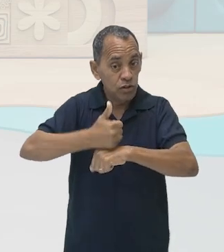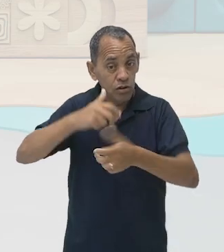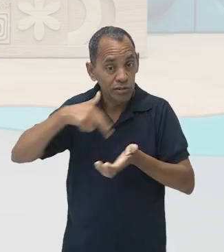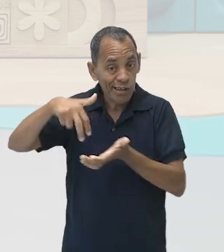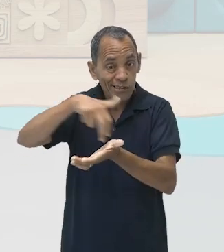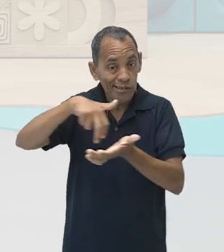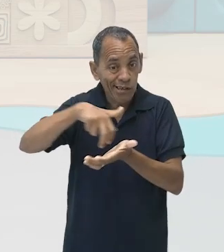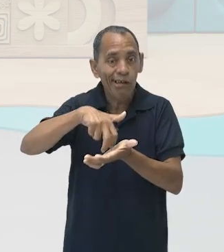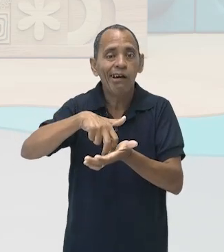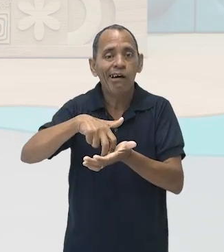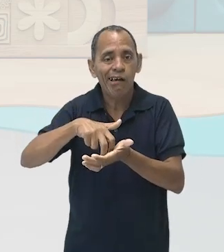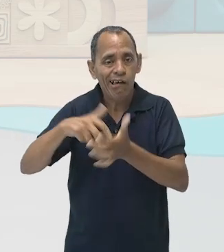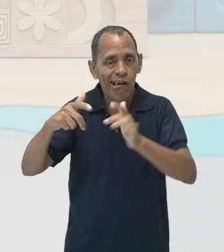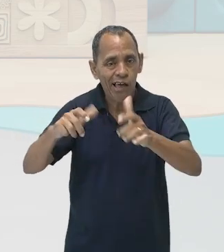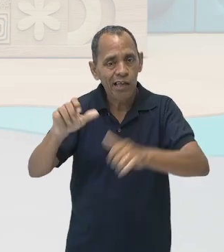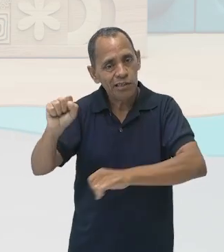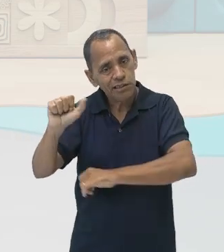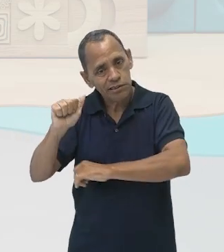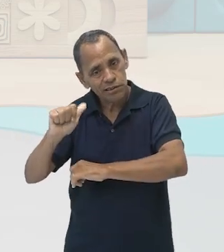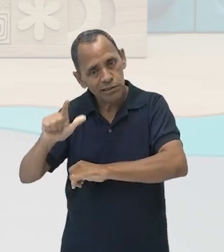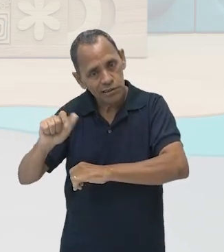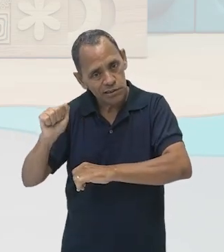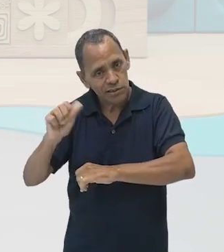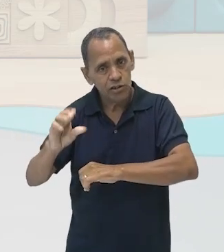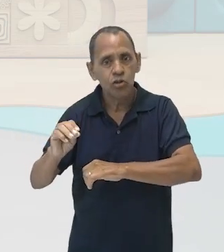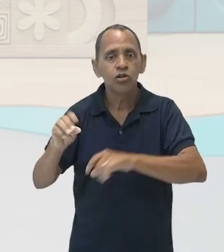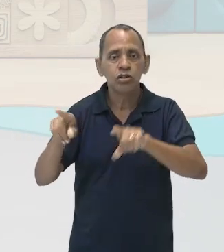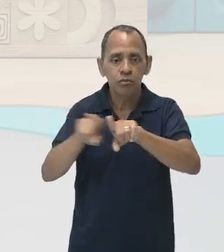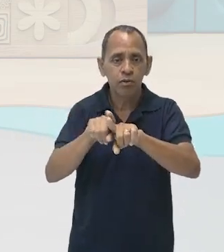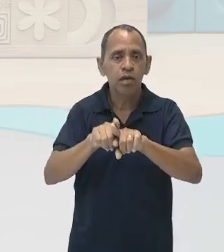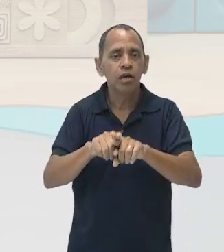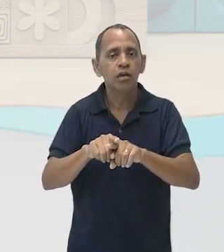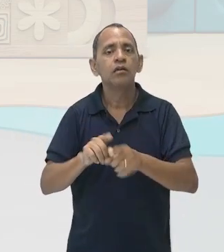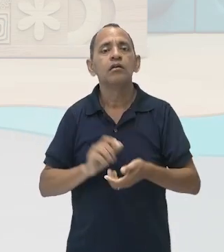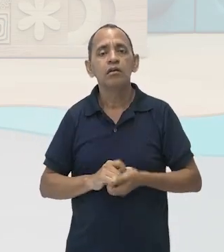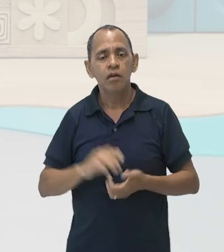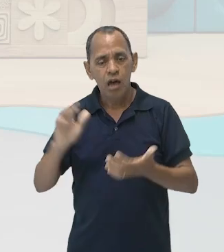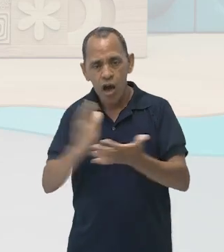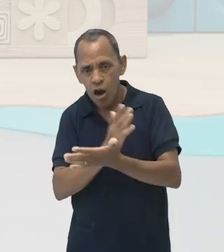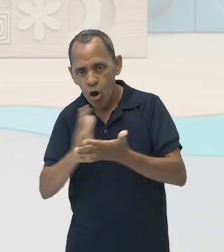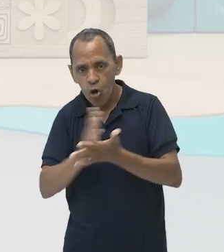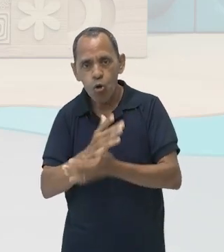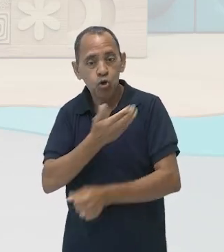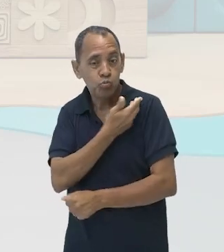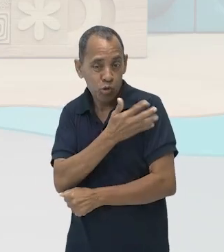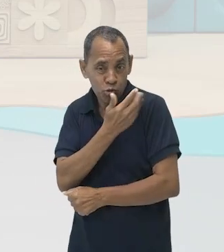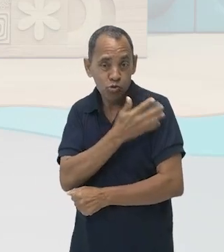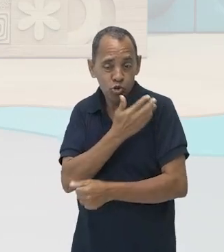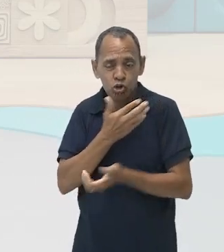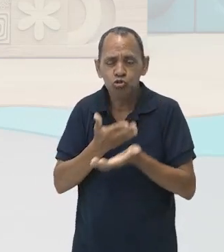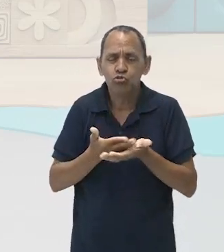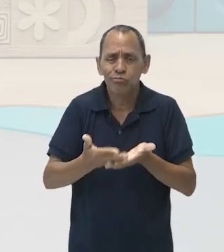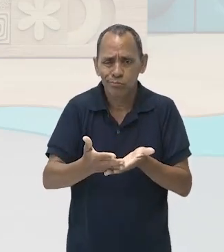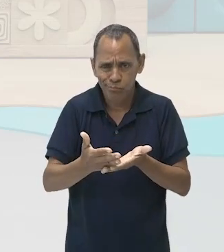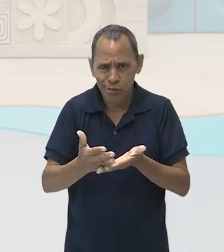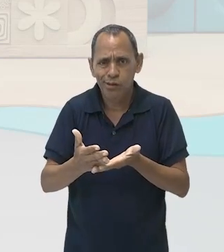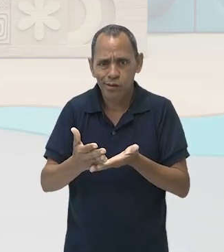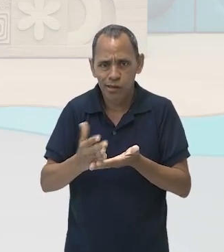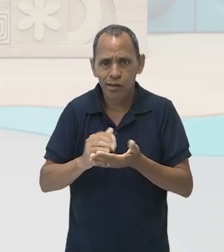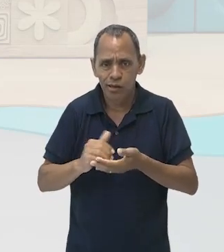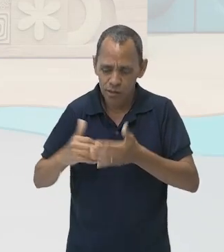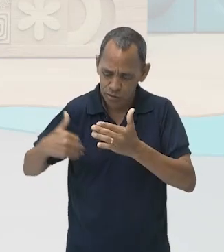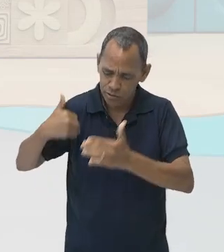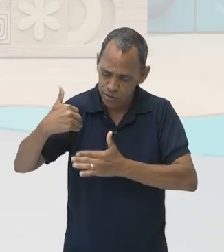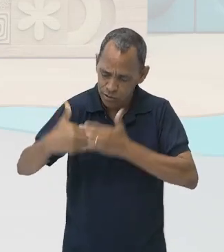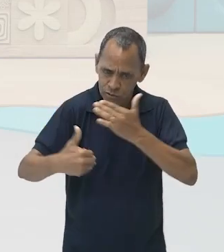história dele para vocês a respeito dos preconceitos que ele sofreu logo ali no início da sua carreira, Normalmente as